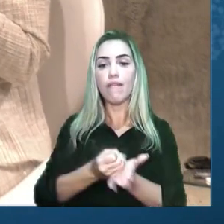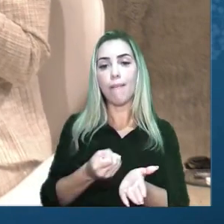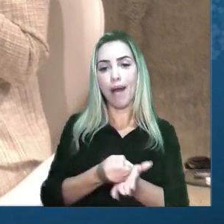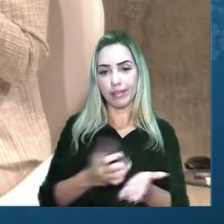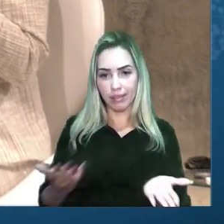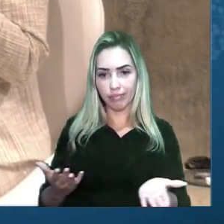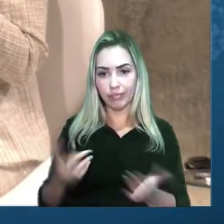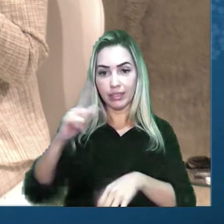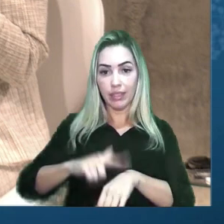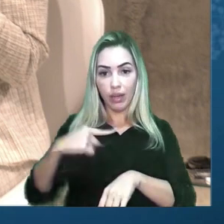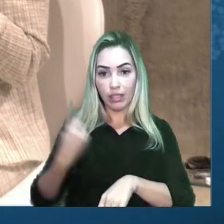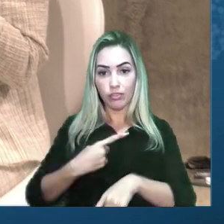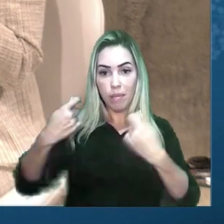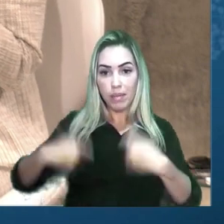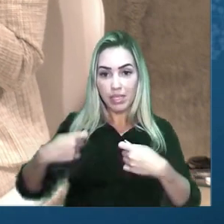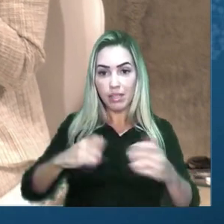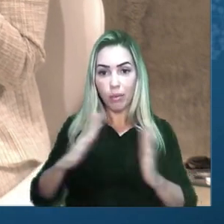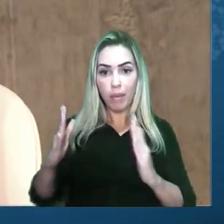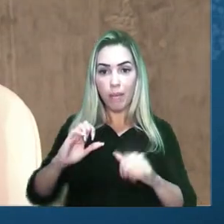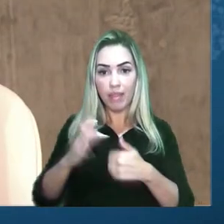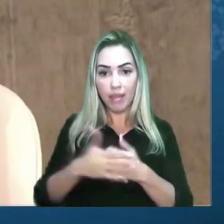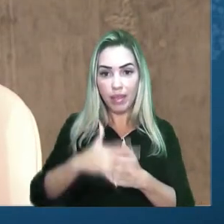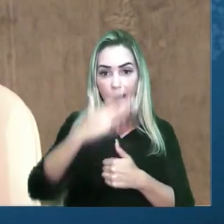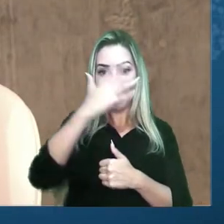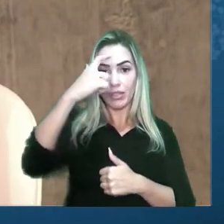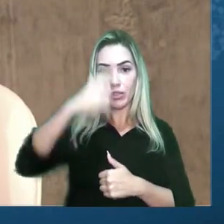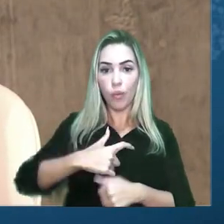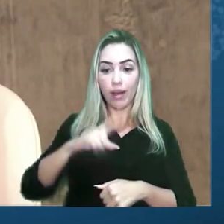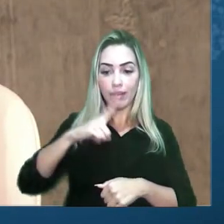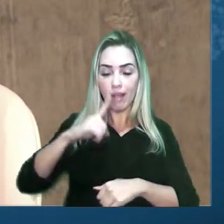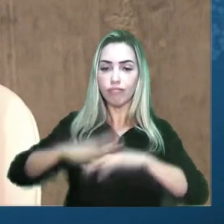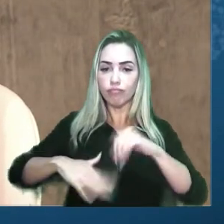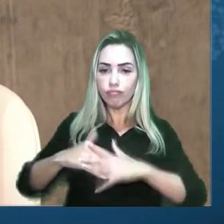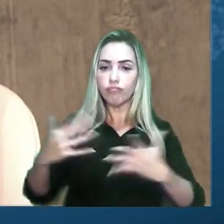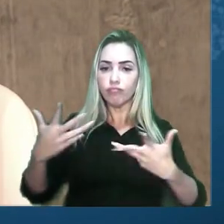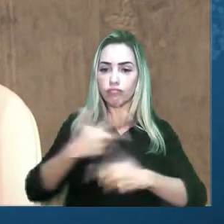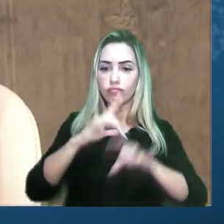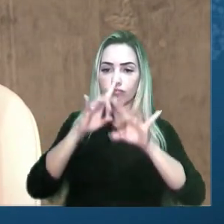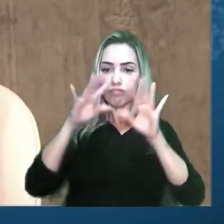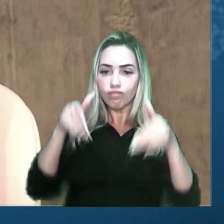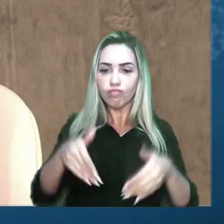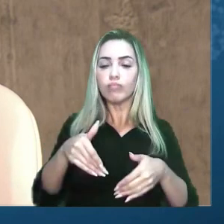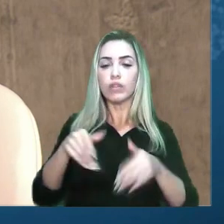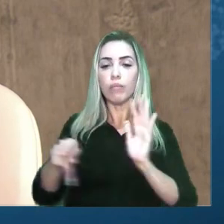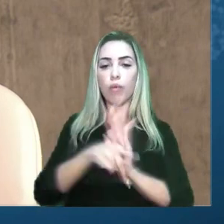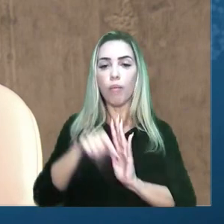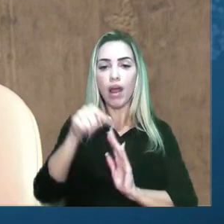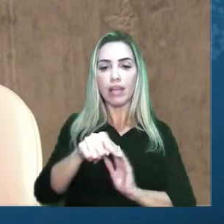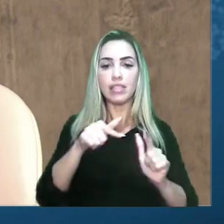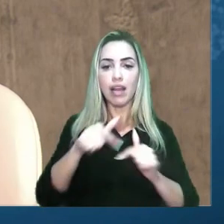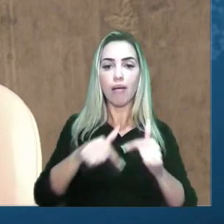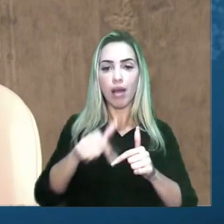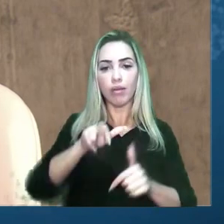gente precisa, durante uma pandemia, aquela pessoa que é qualificada, treinada especificamente para essa função, e não é